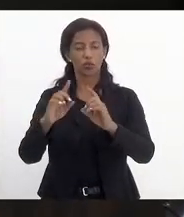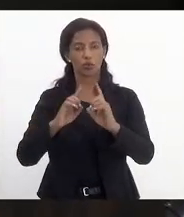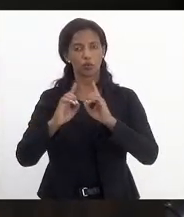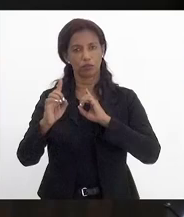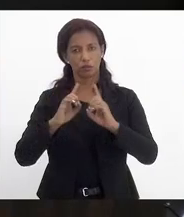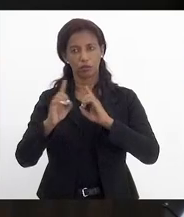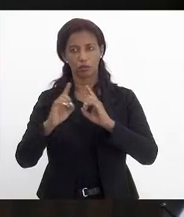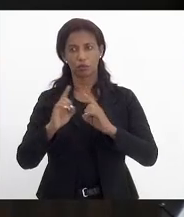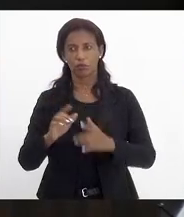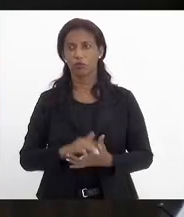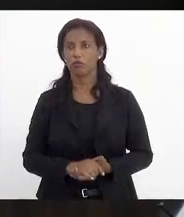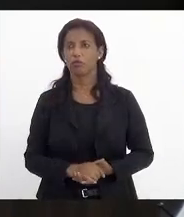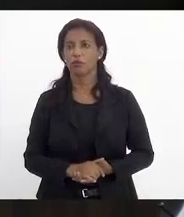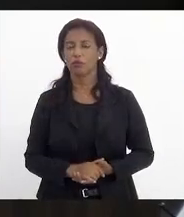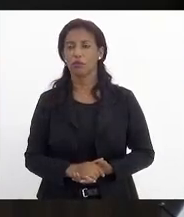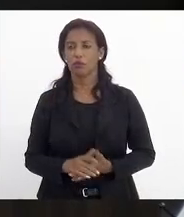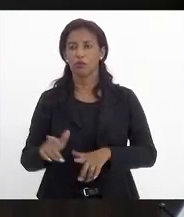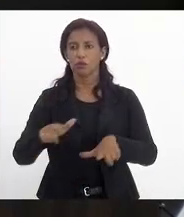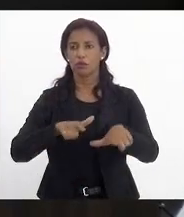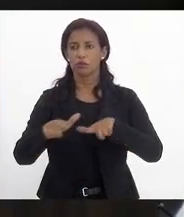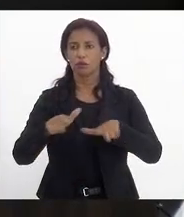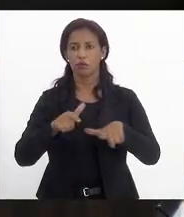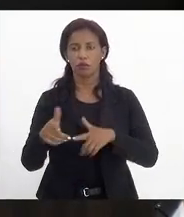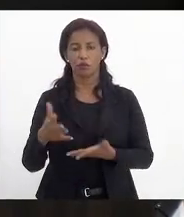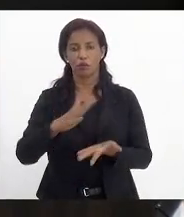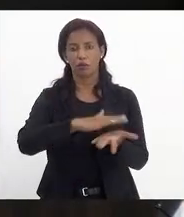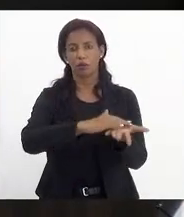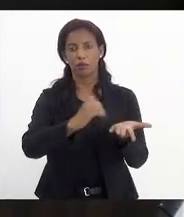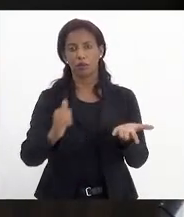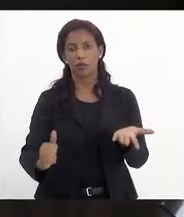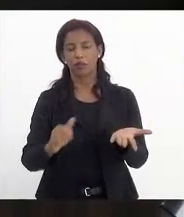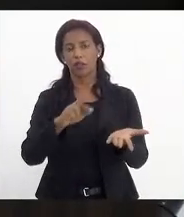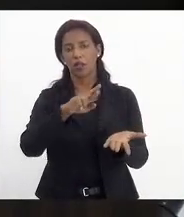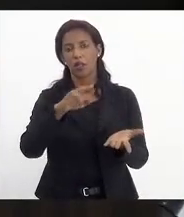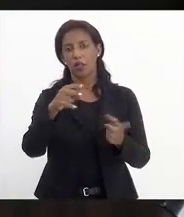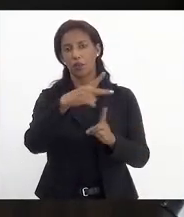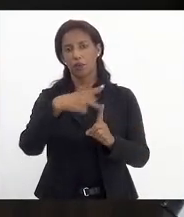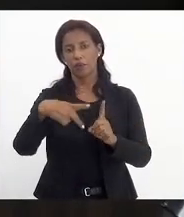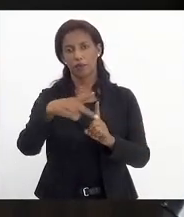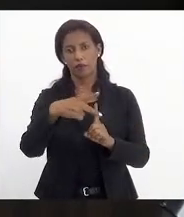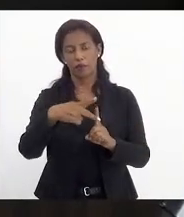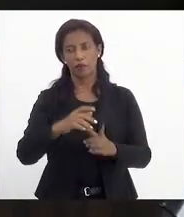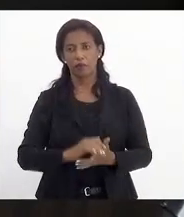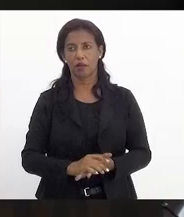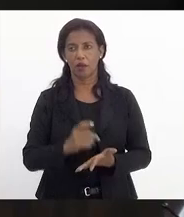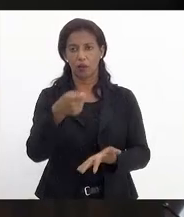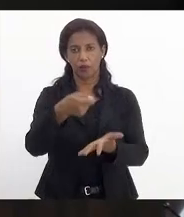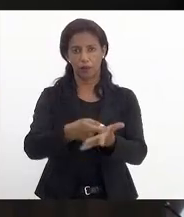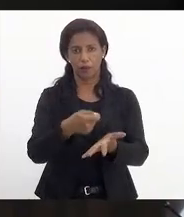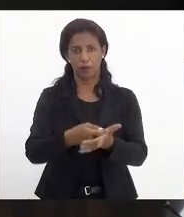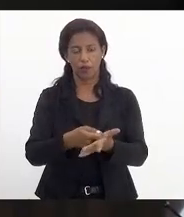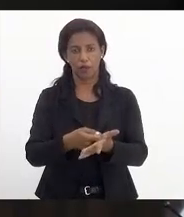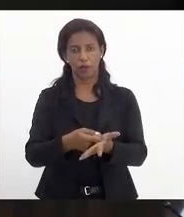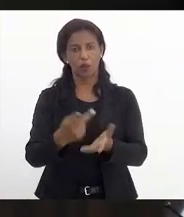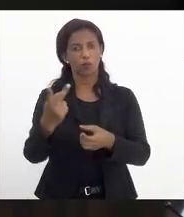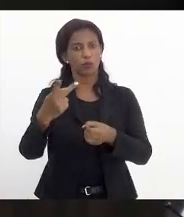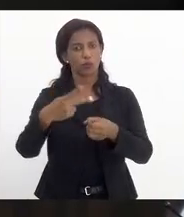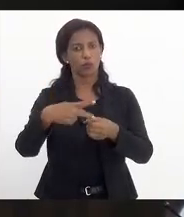em relação aos servidores, mas retirar do Rio Previdência a obrigação dos